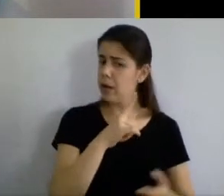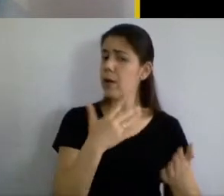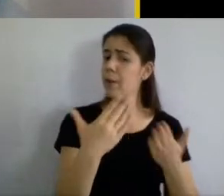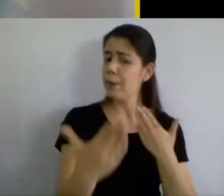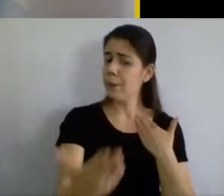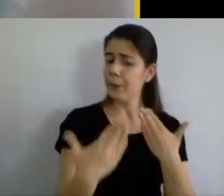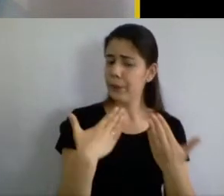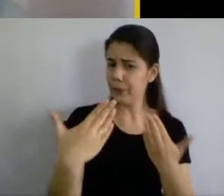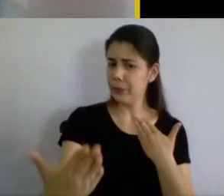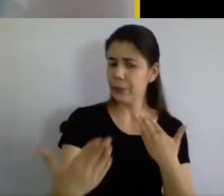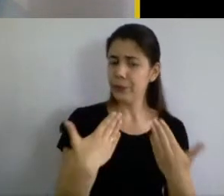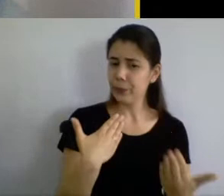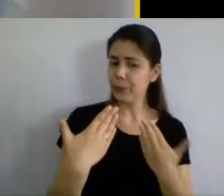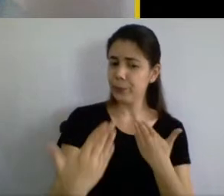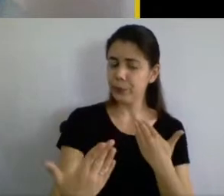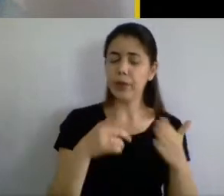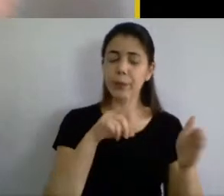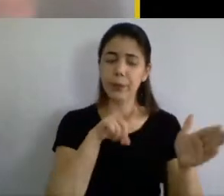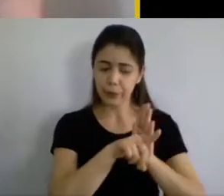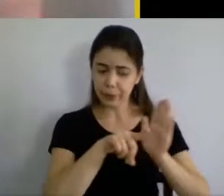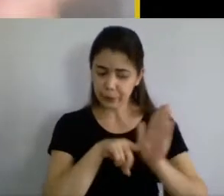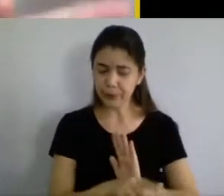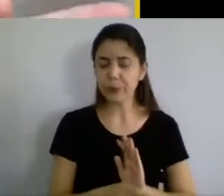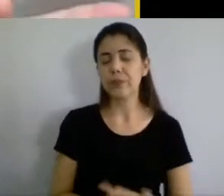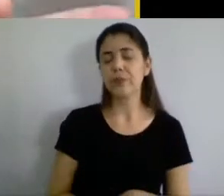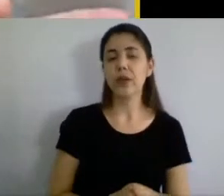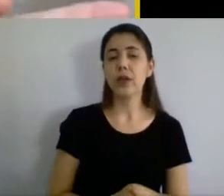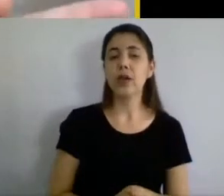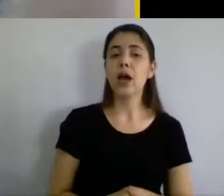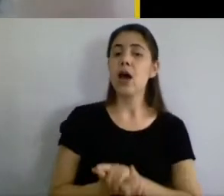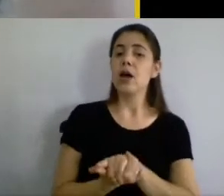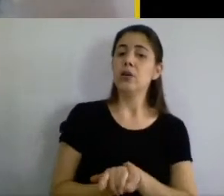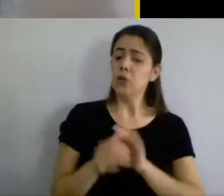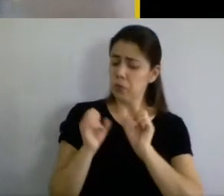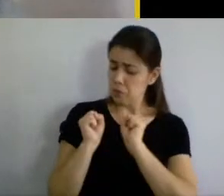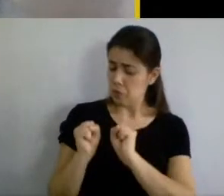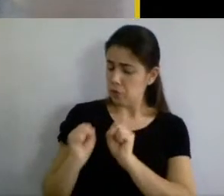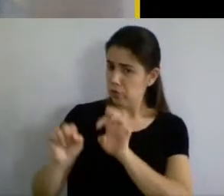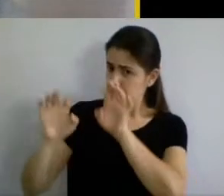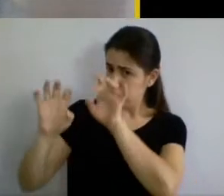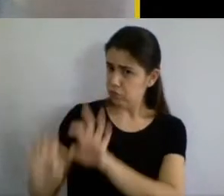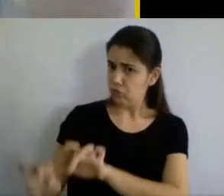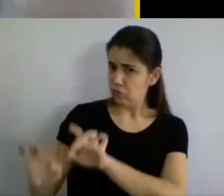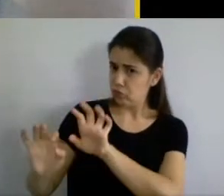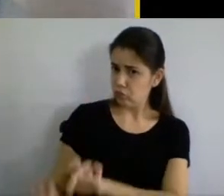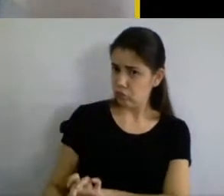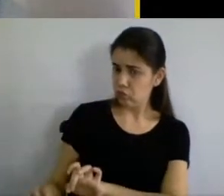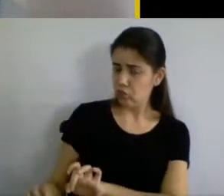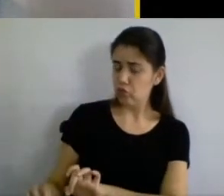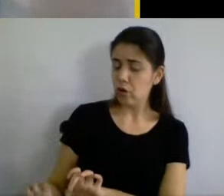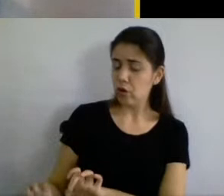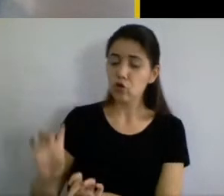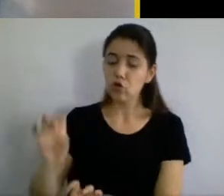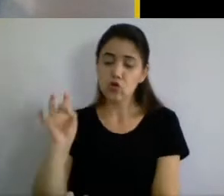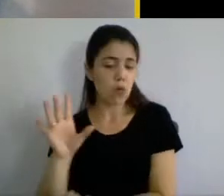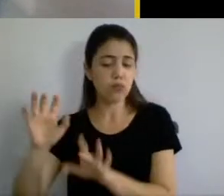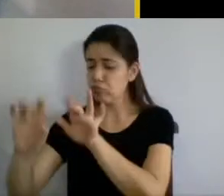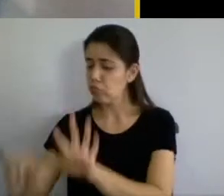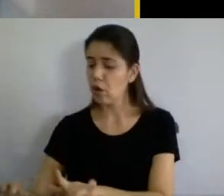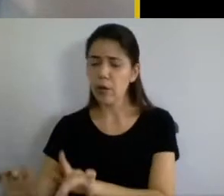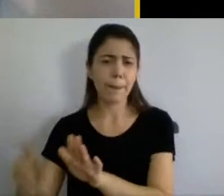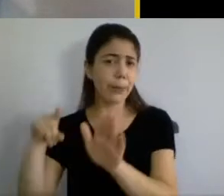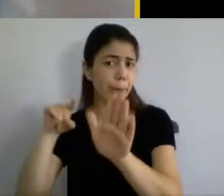podem ser feitas no seu chat, aqui do lado da tela no YouTube à sua direita, ou na parte inferior da sua tela, dependendo do